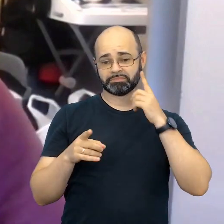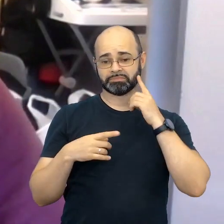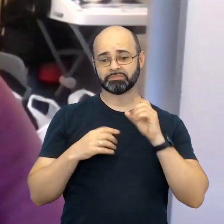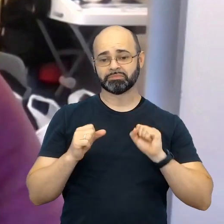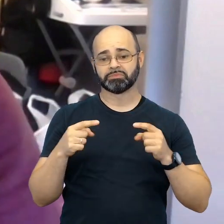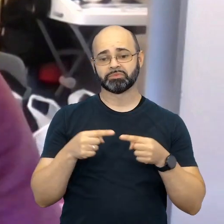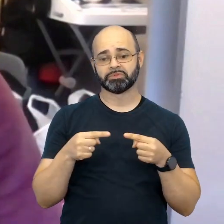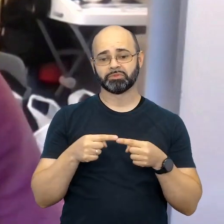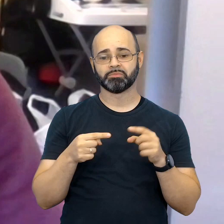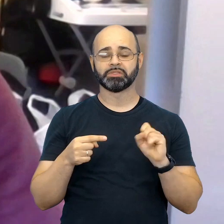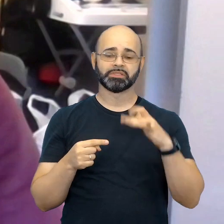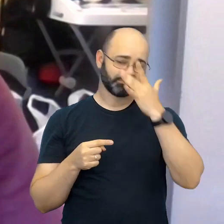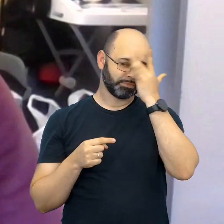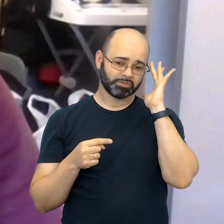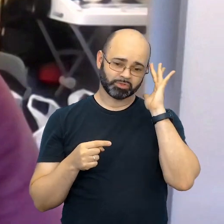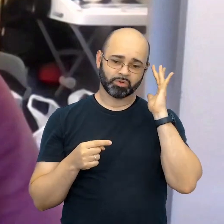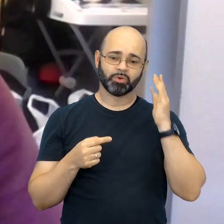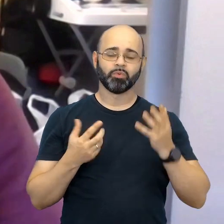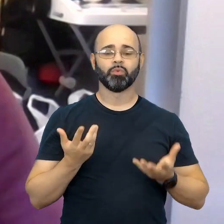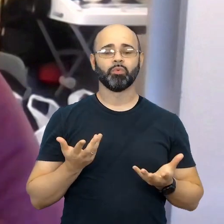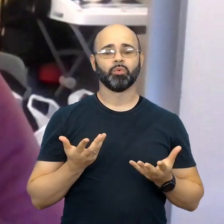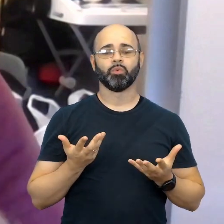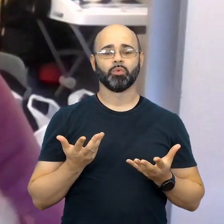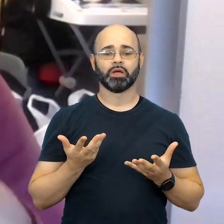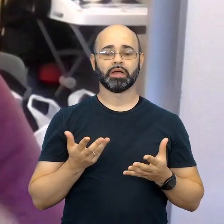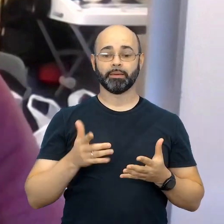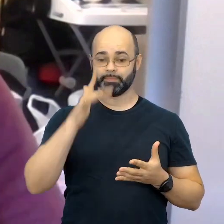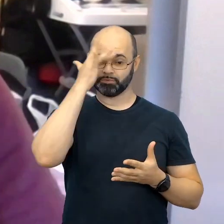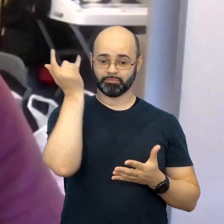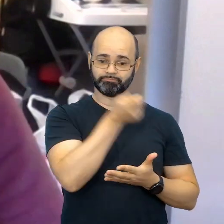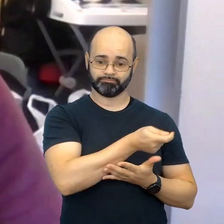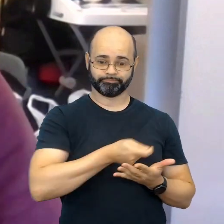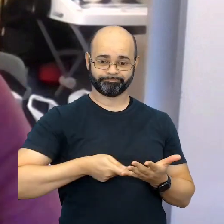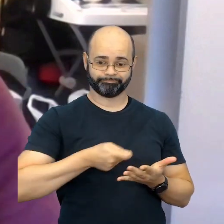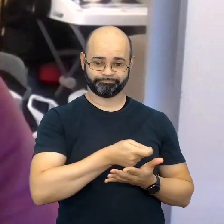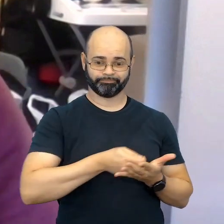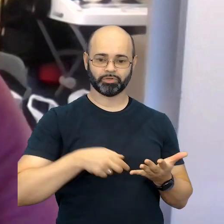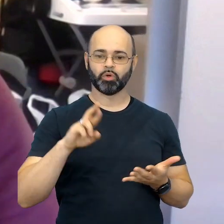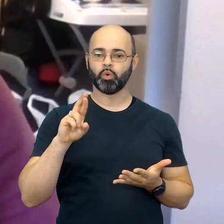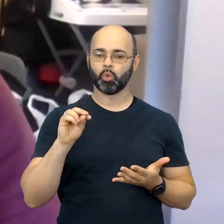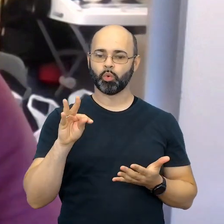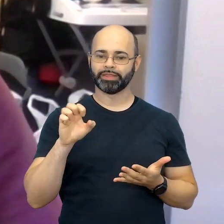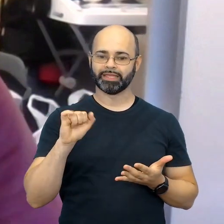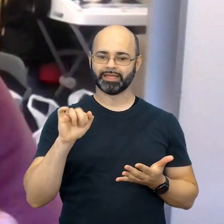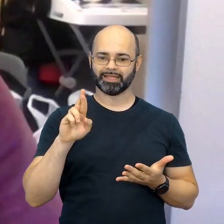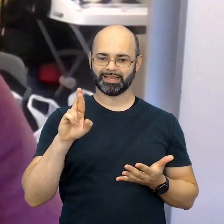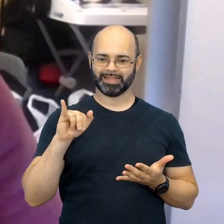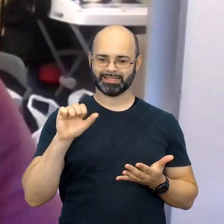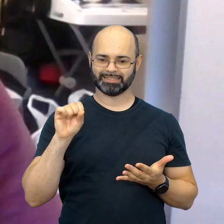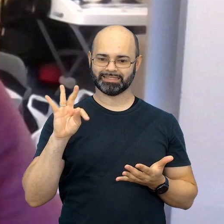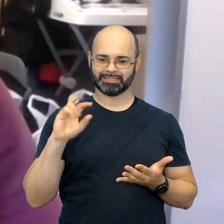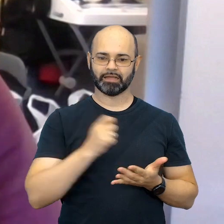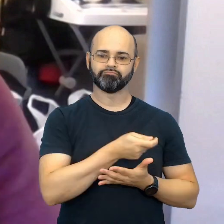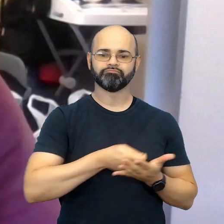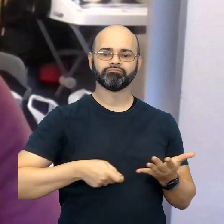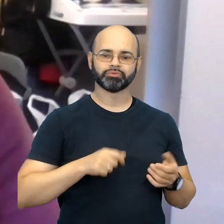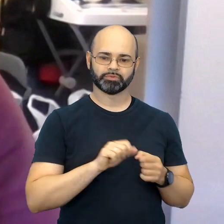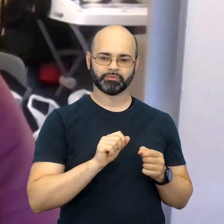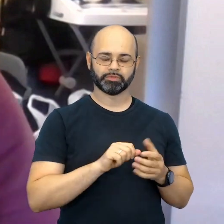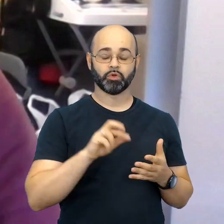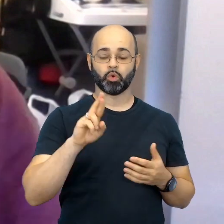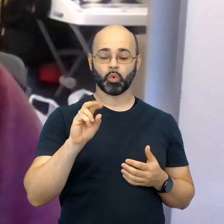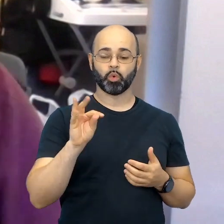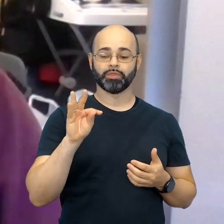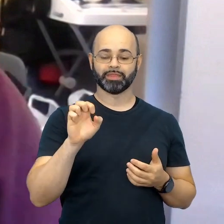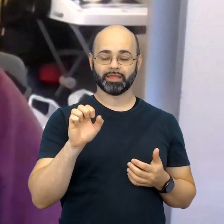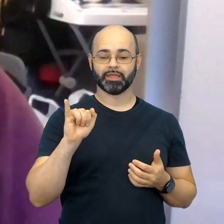principalmente se é uma pessoa, a roteirista é uma pessoa que está cuidando de tudo ali da produção, não só fazendo o roteiro, está fazendo